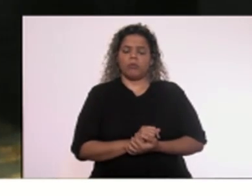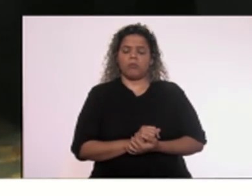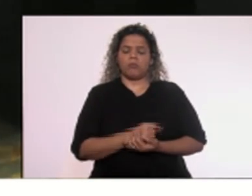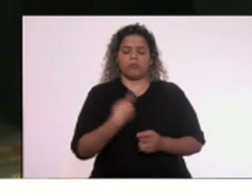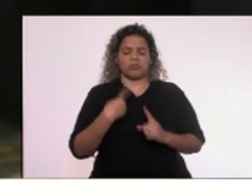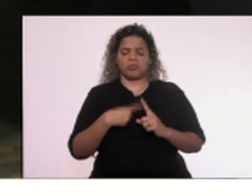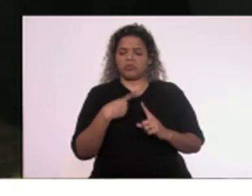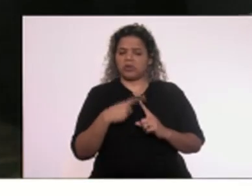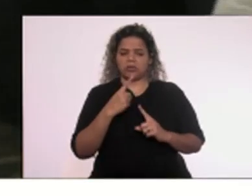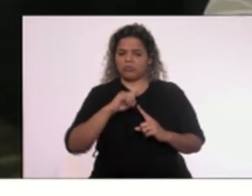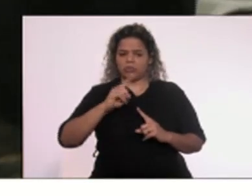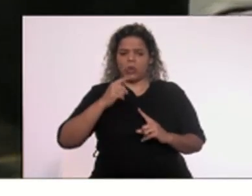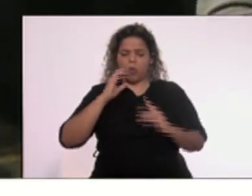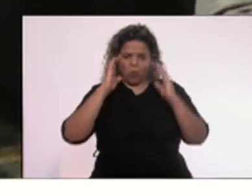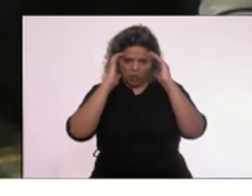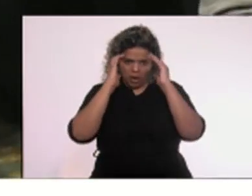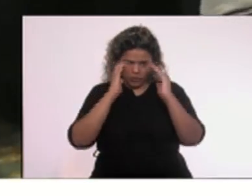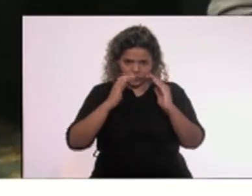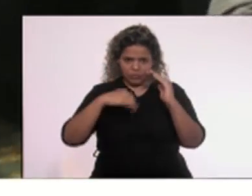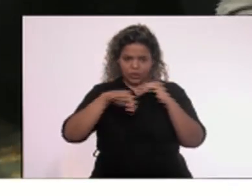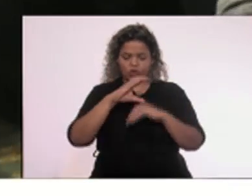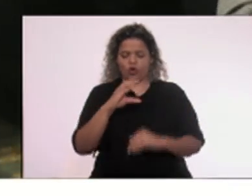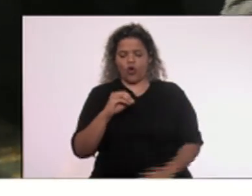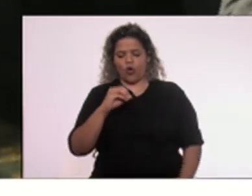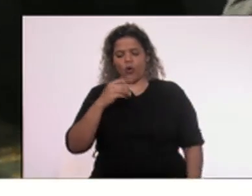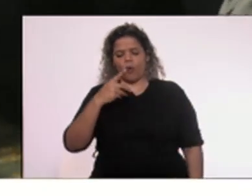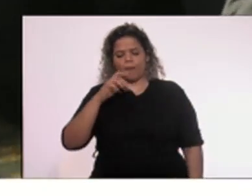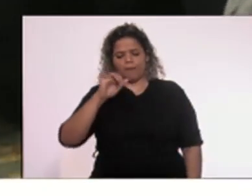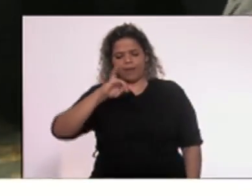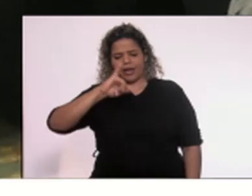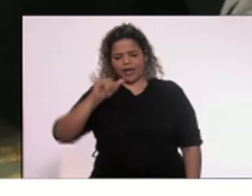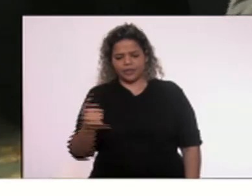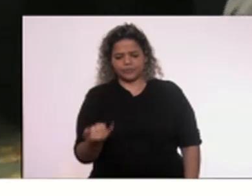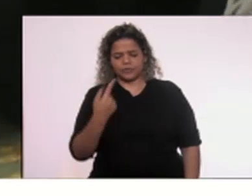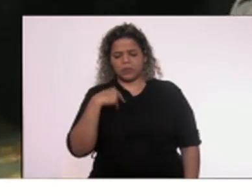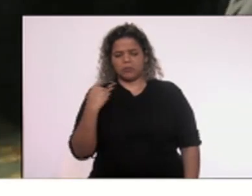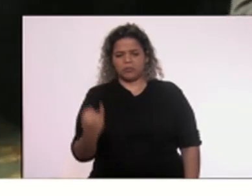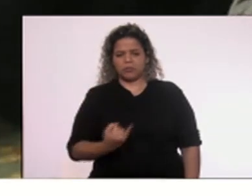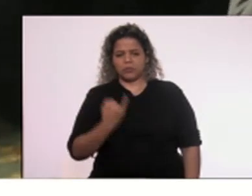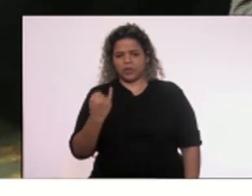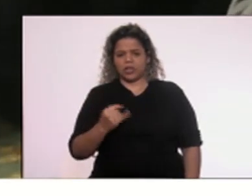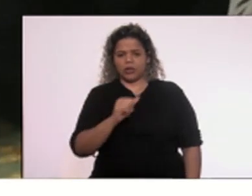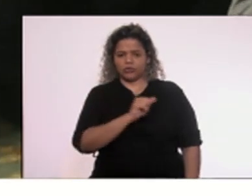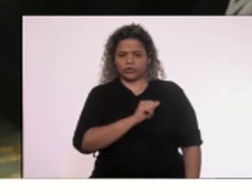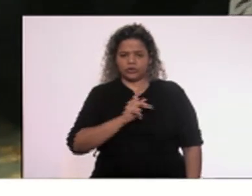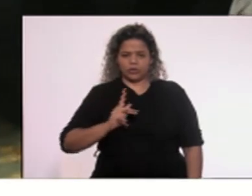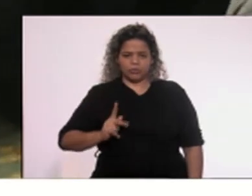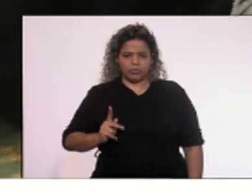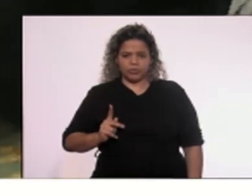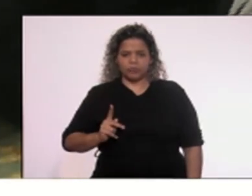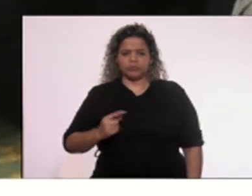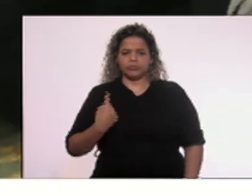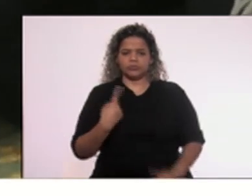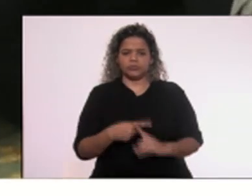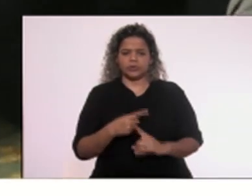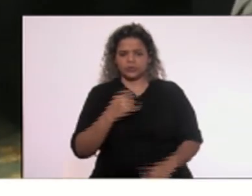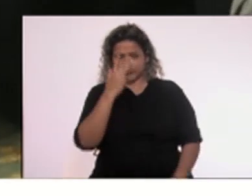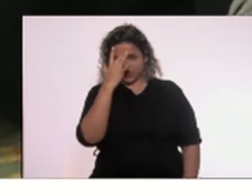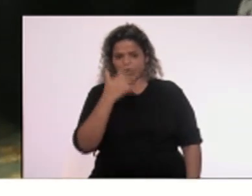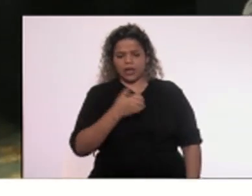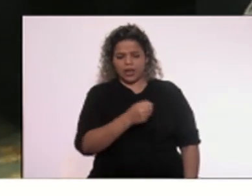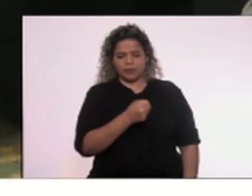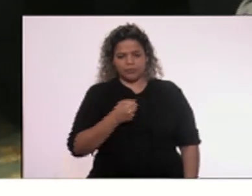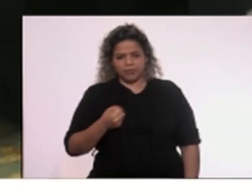descumprimentos ambientais do Comperge. Será uma importante audiência pública, porque está se